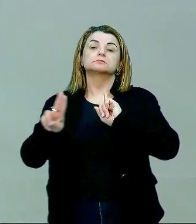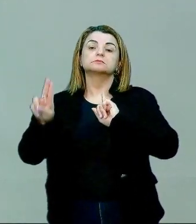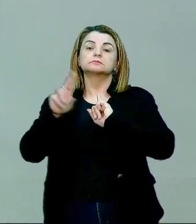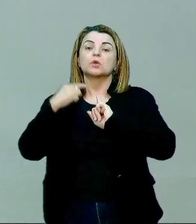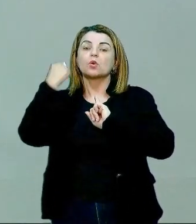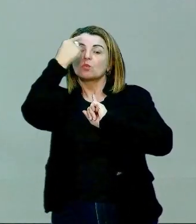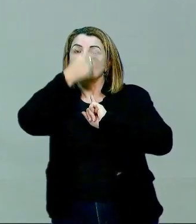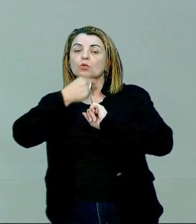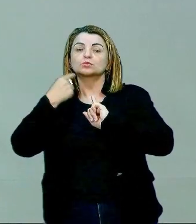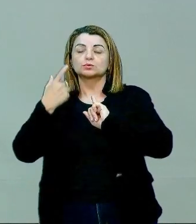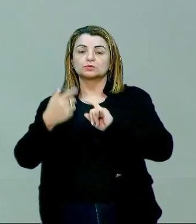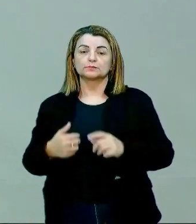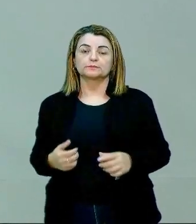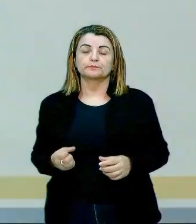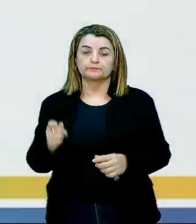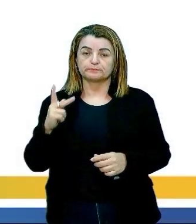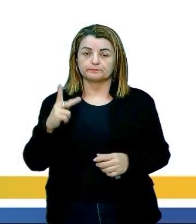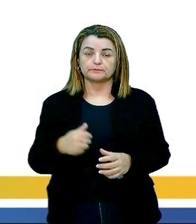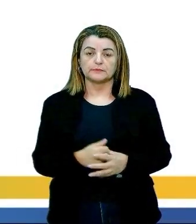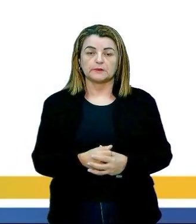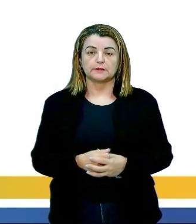nos rostos, ok?